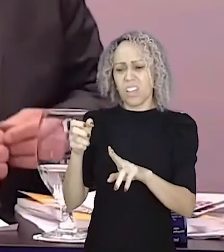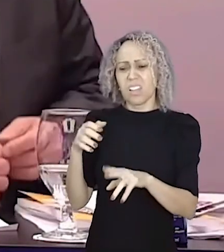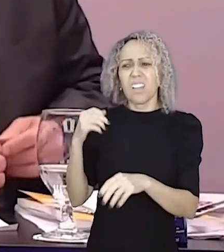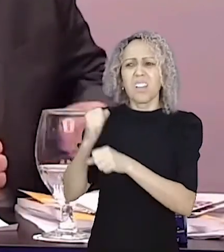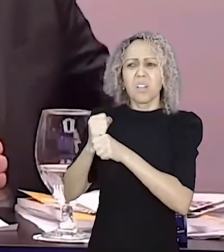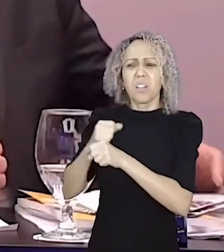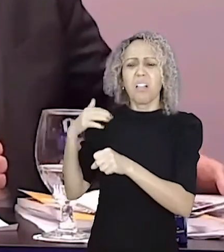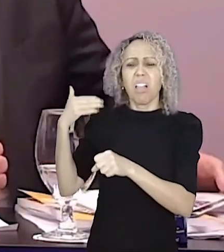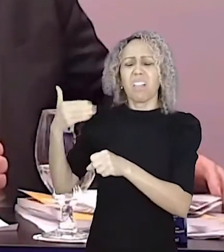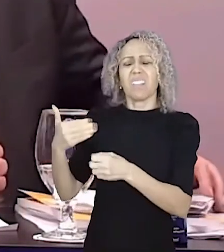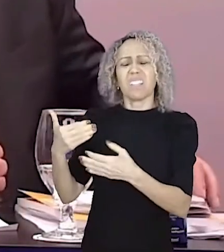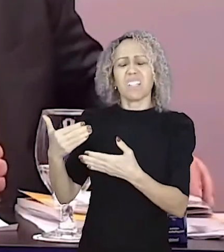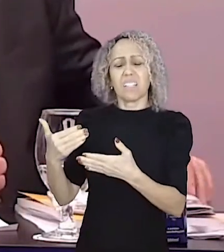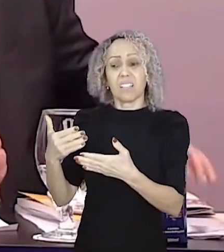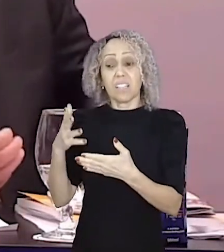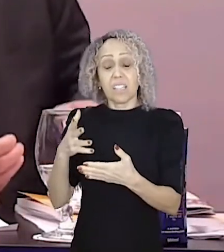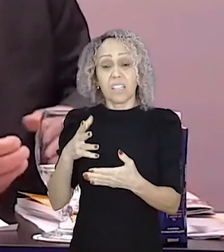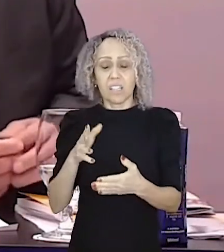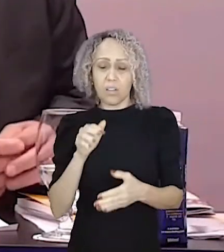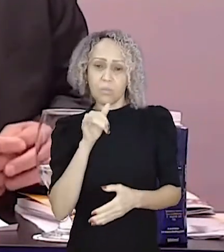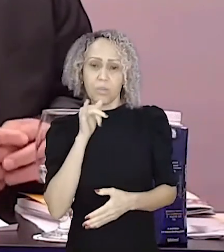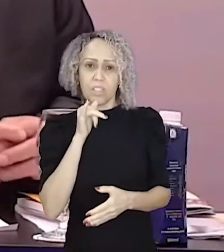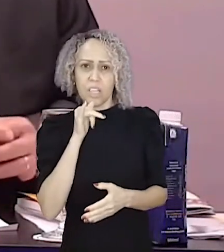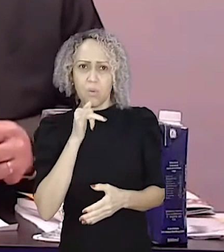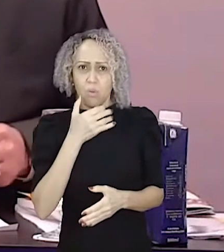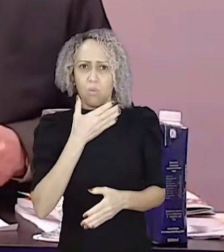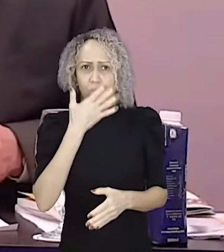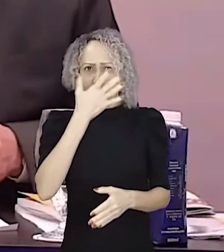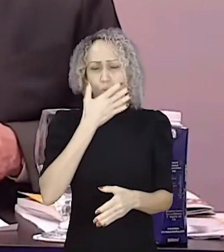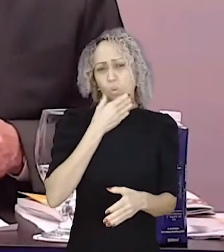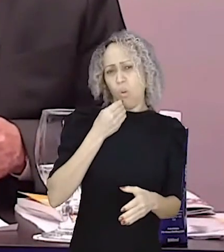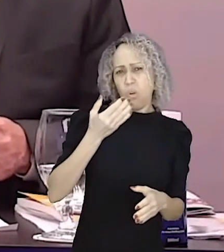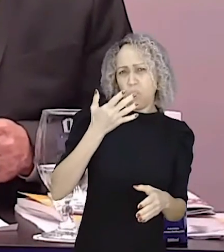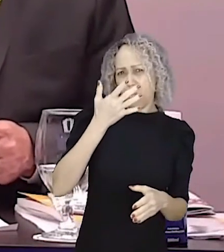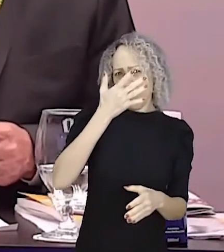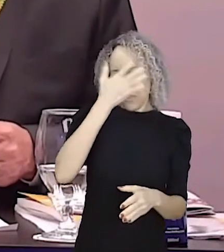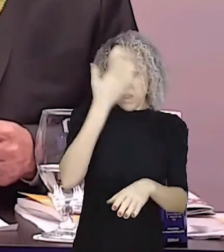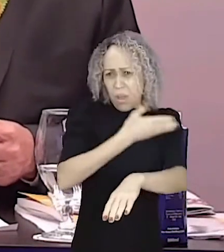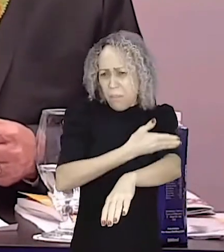ser dirigida por uma mulher ou por um homem indígena.